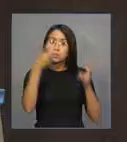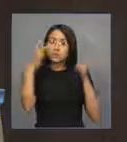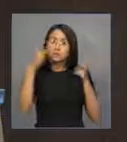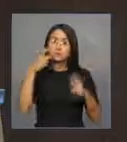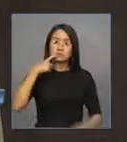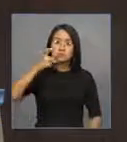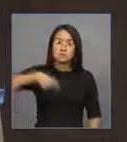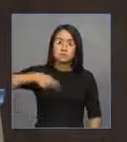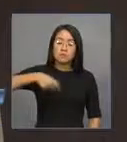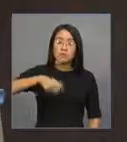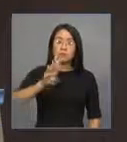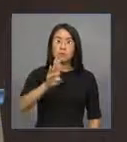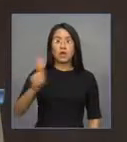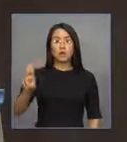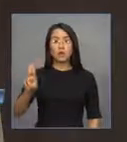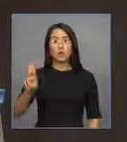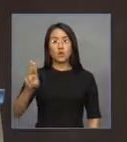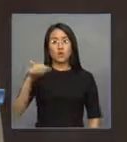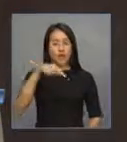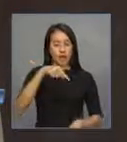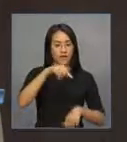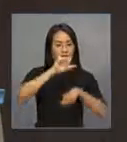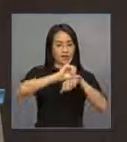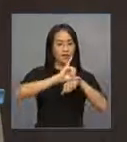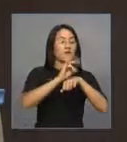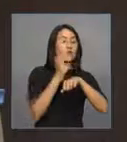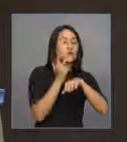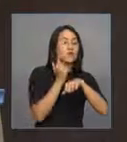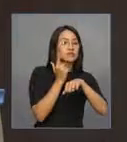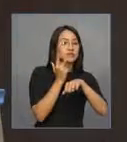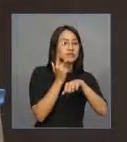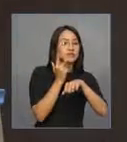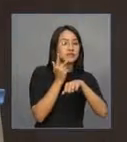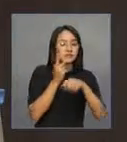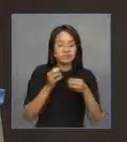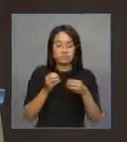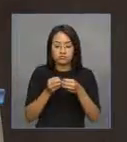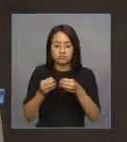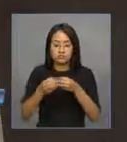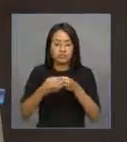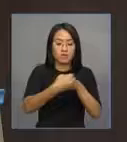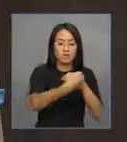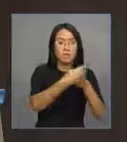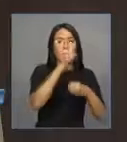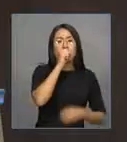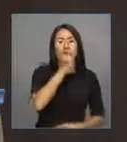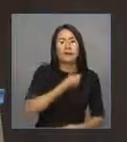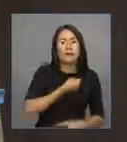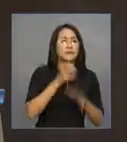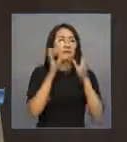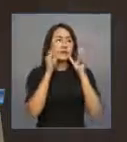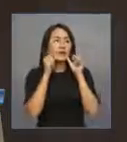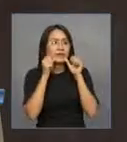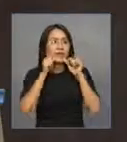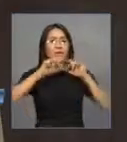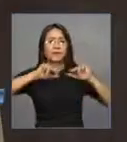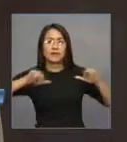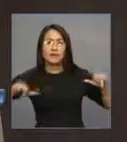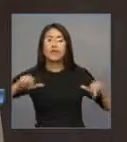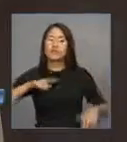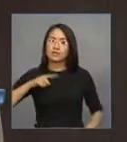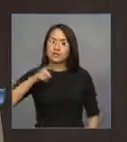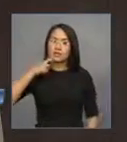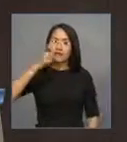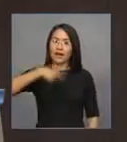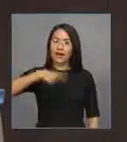de Incentivo ao Esporte do Ceará, com execução prevista até dezembro de 2018. O parlamentar informou que os projetos